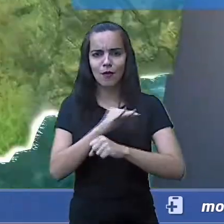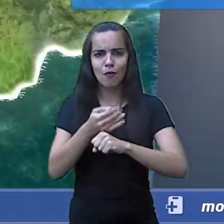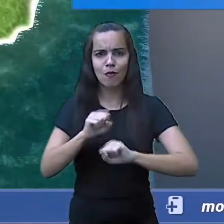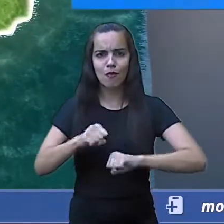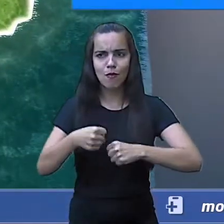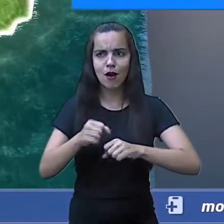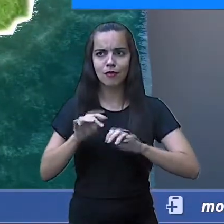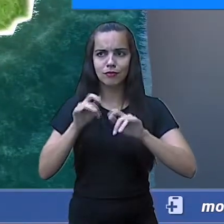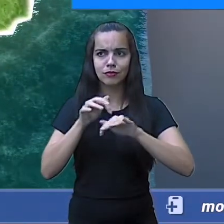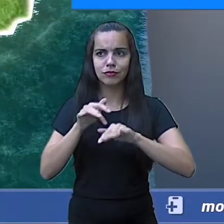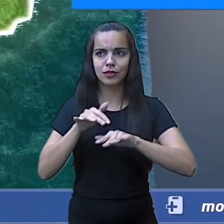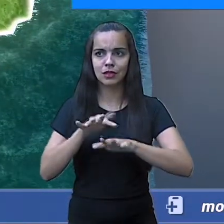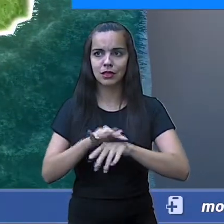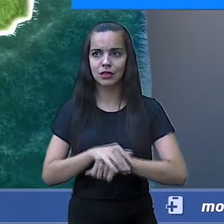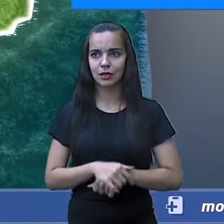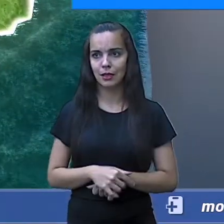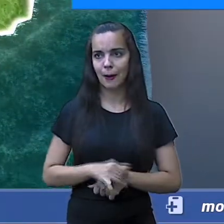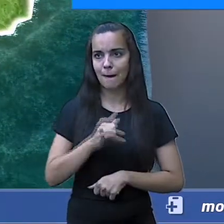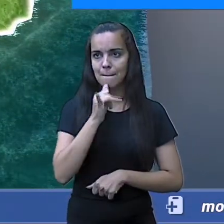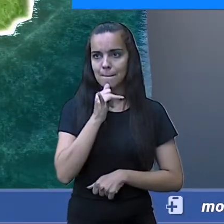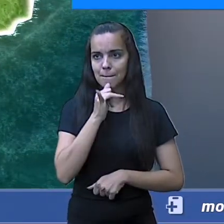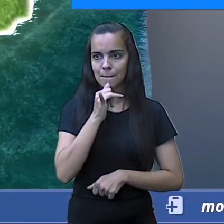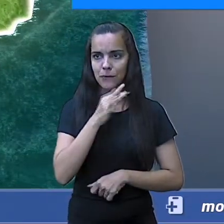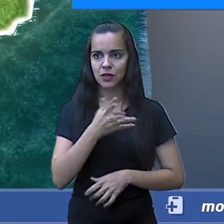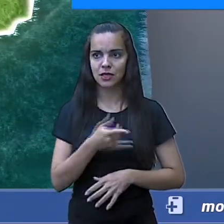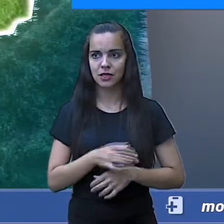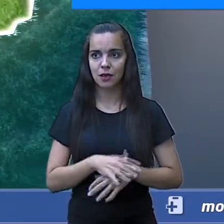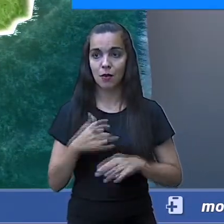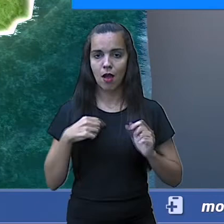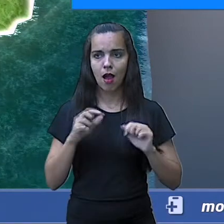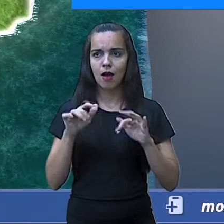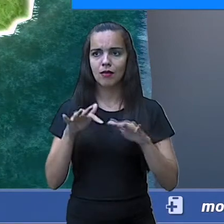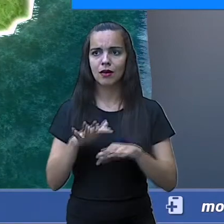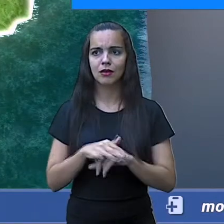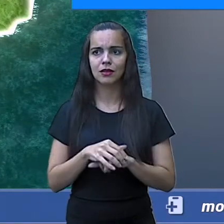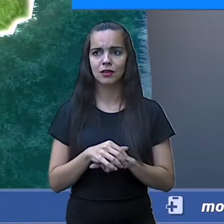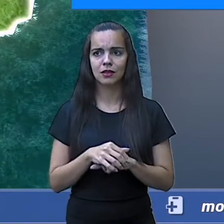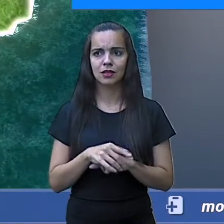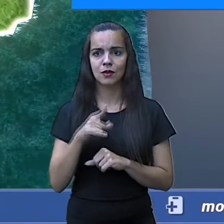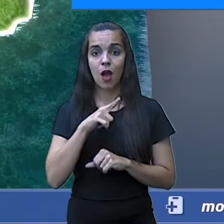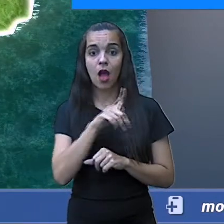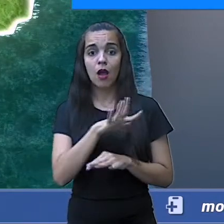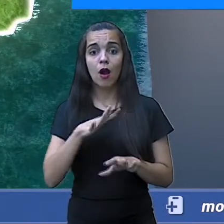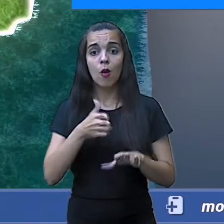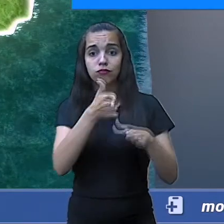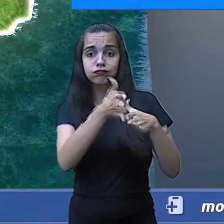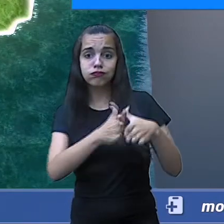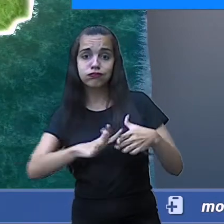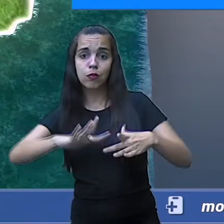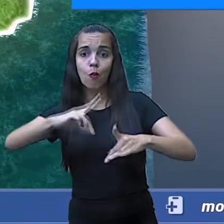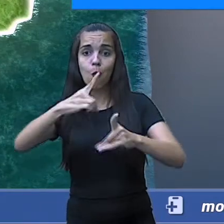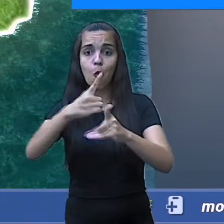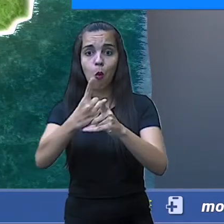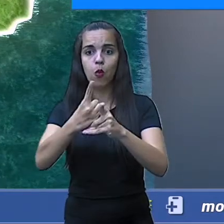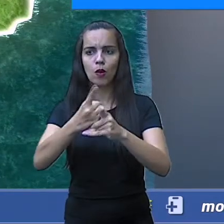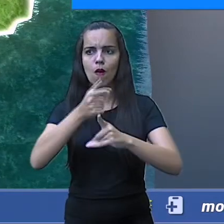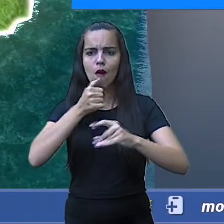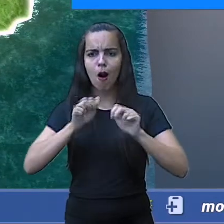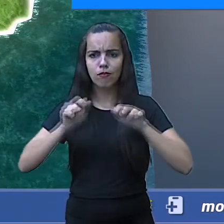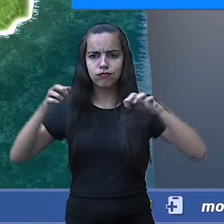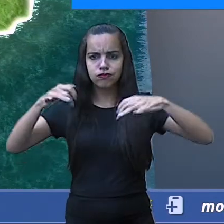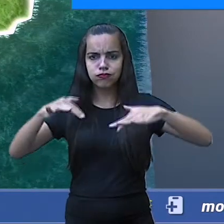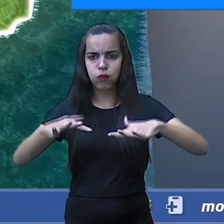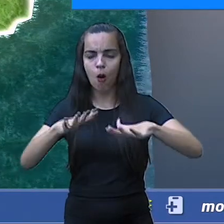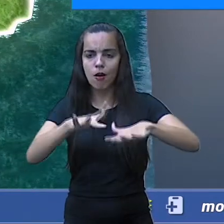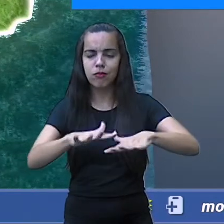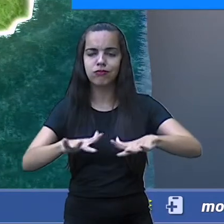E aí, nós vamos observar algo interessante. A foz do rio é aonde ele